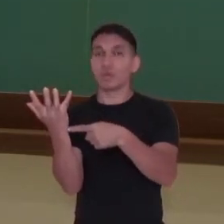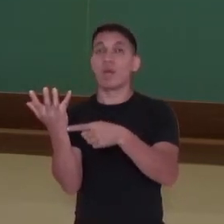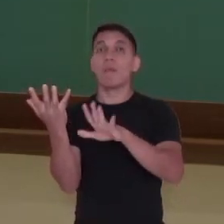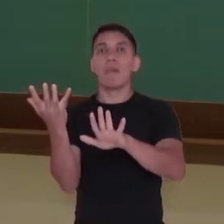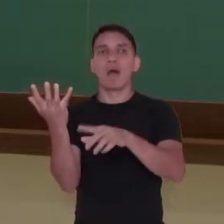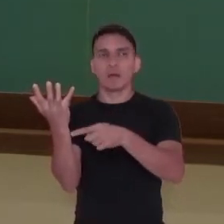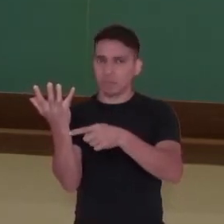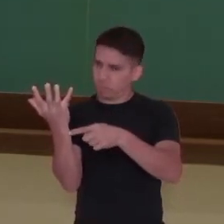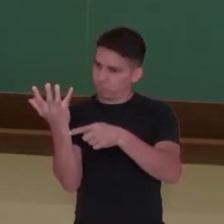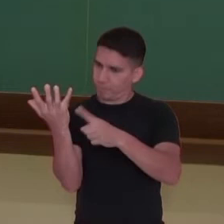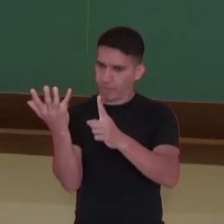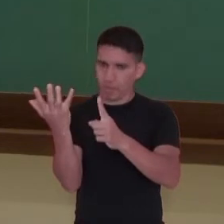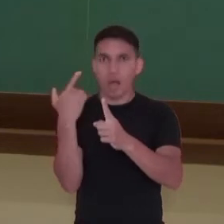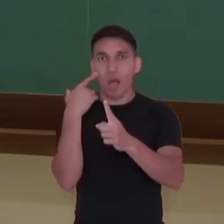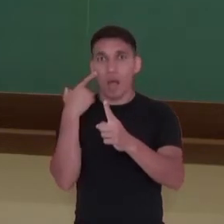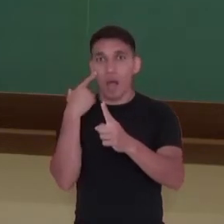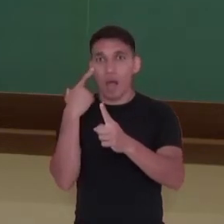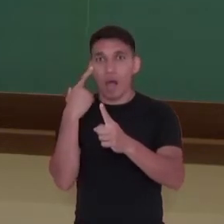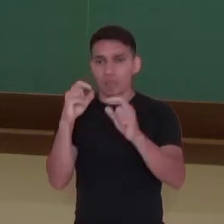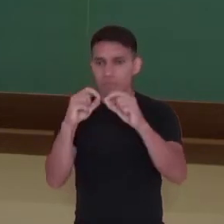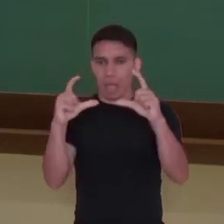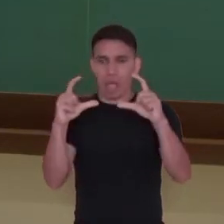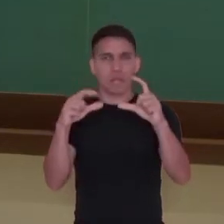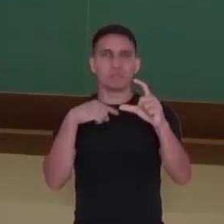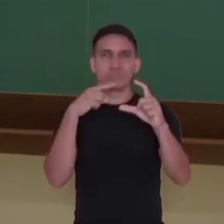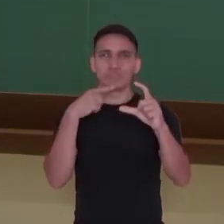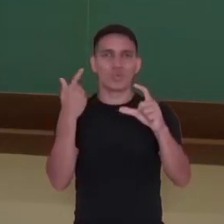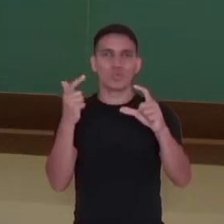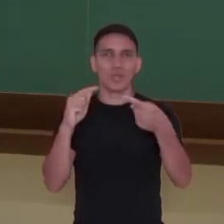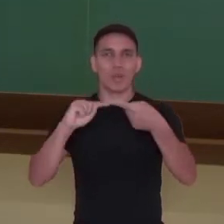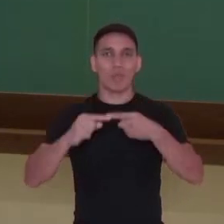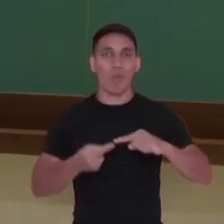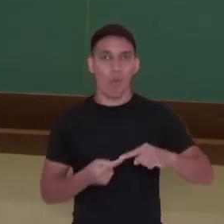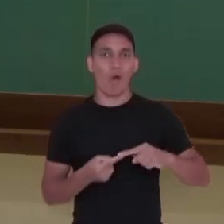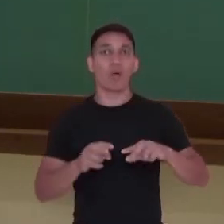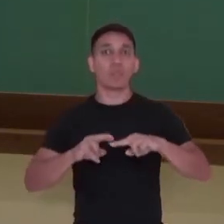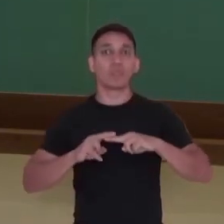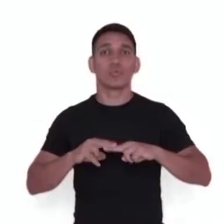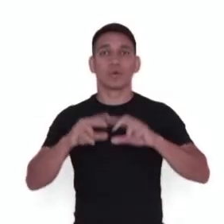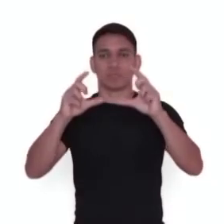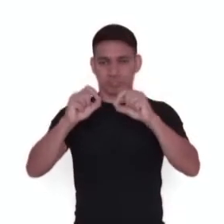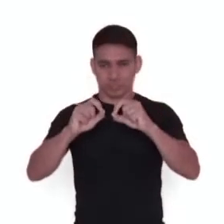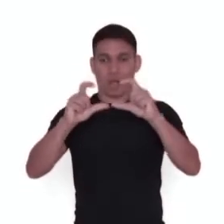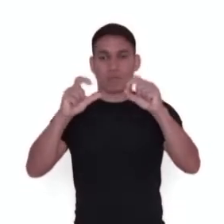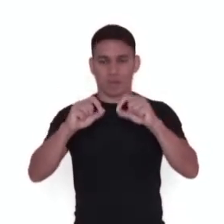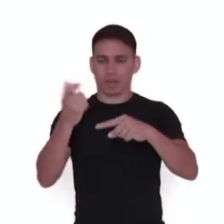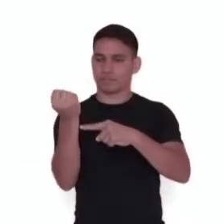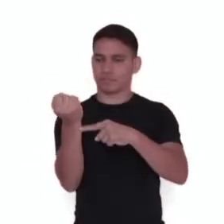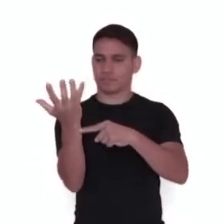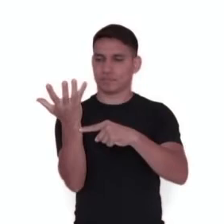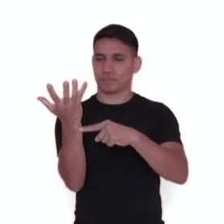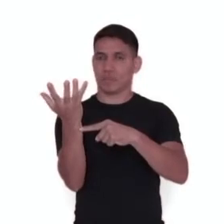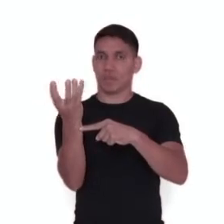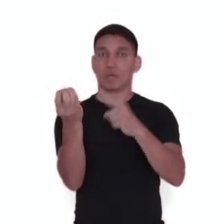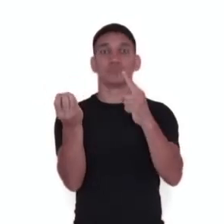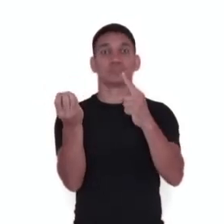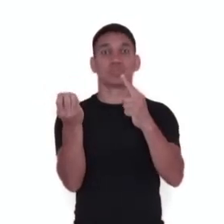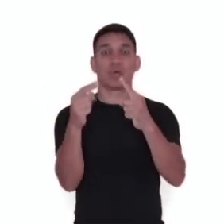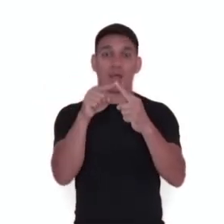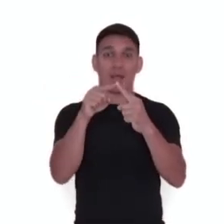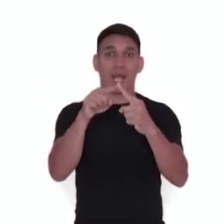Mas repare, a chave está aberta. Eu posso ter um interruptor. Abriu, os elétrons